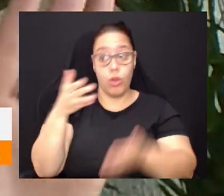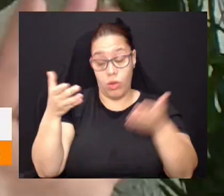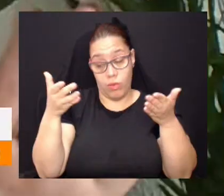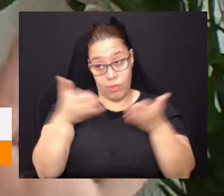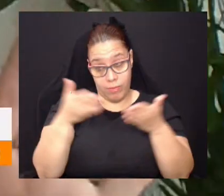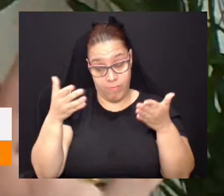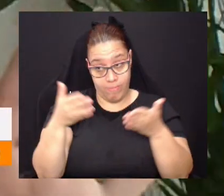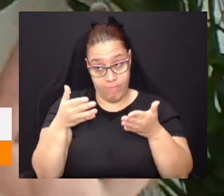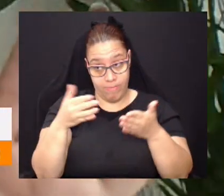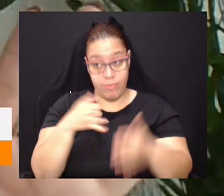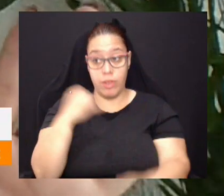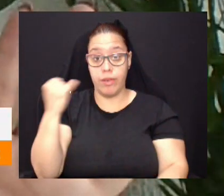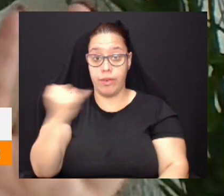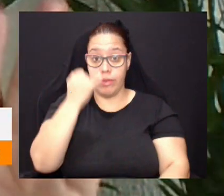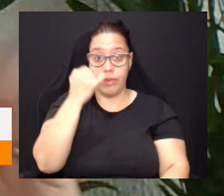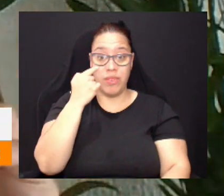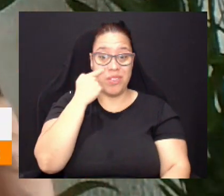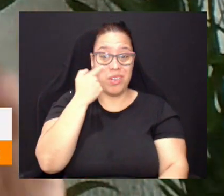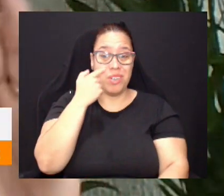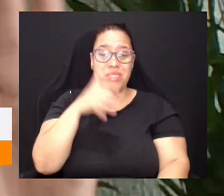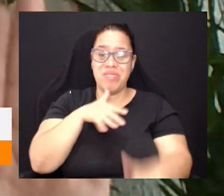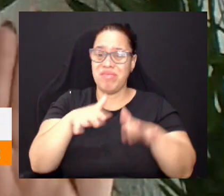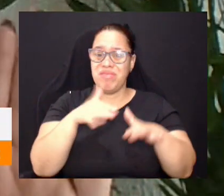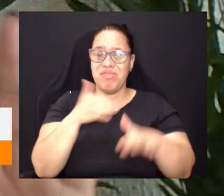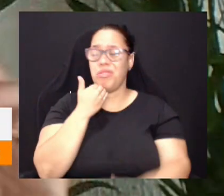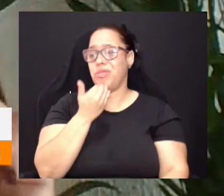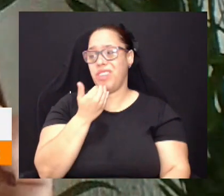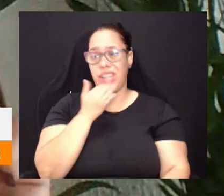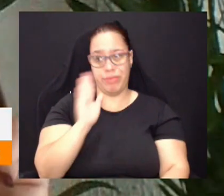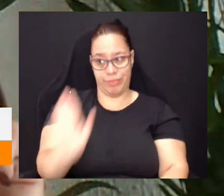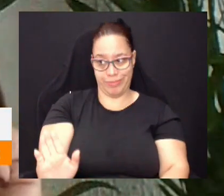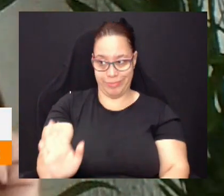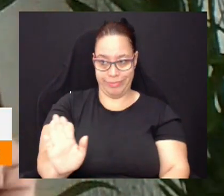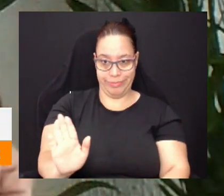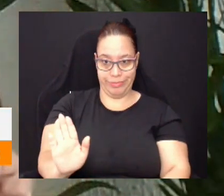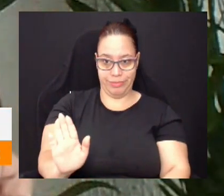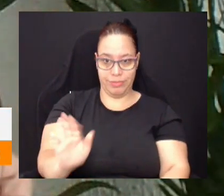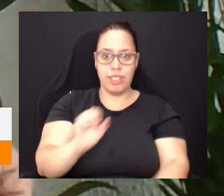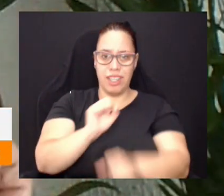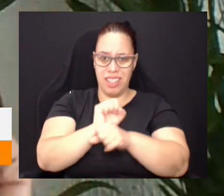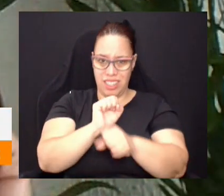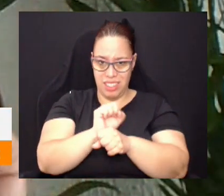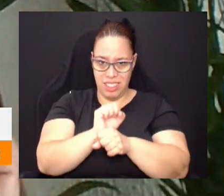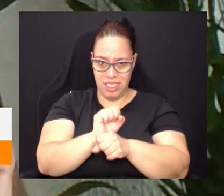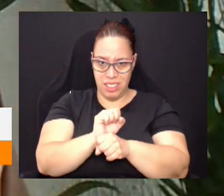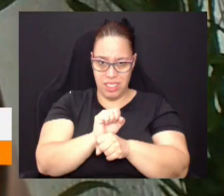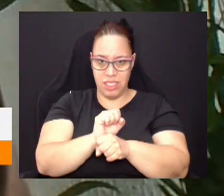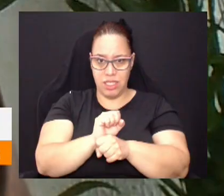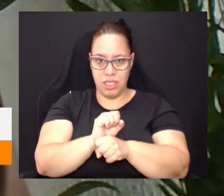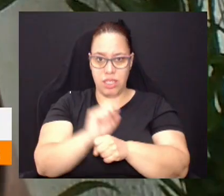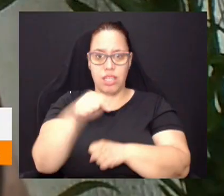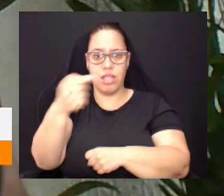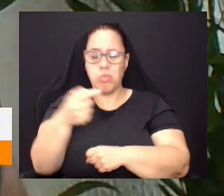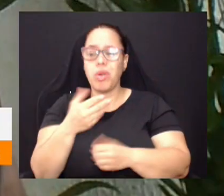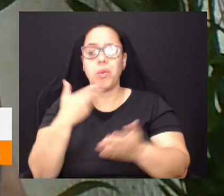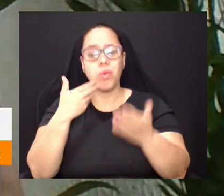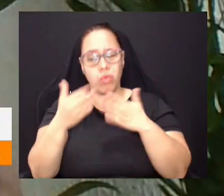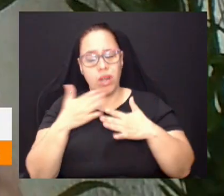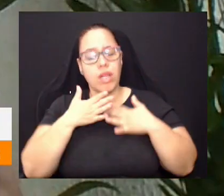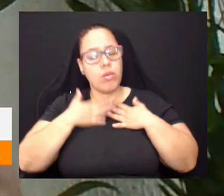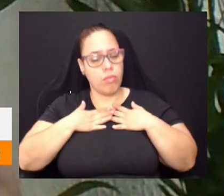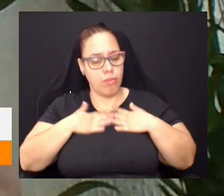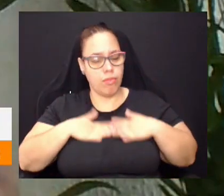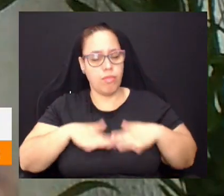importante falar, olha, nesse momento eu não, espera um pouco, daqui a pouco a gente conversa, e aí